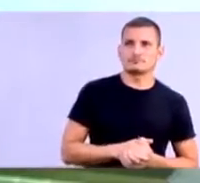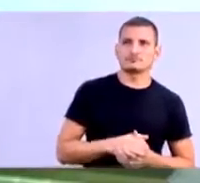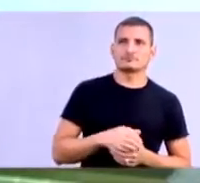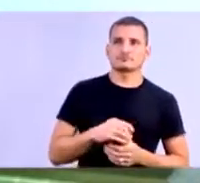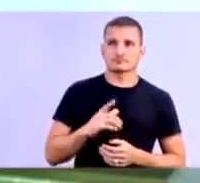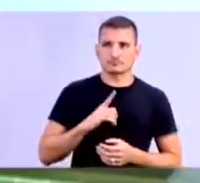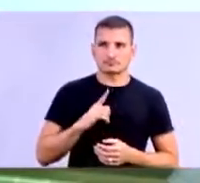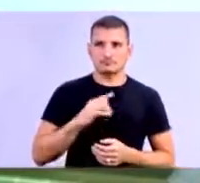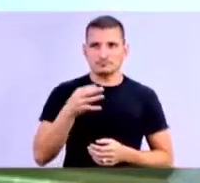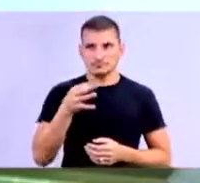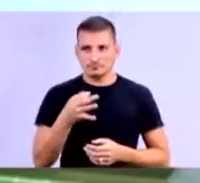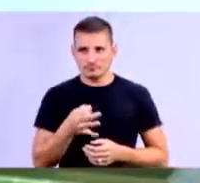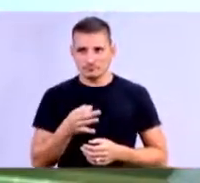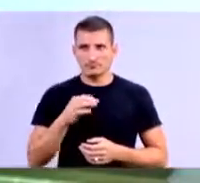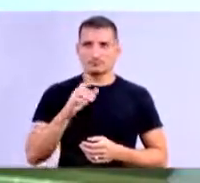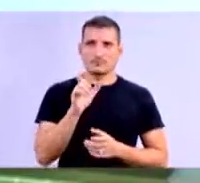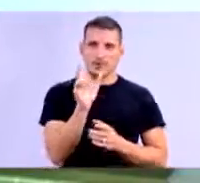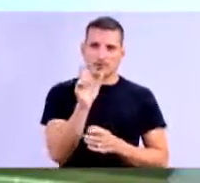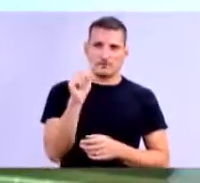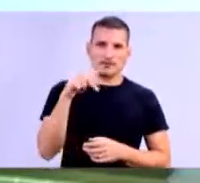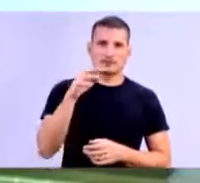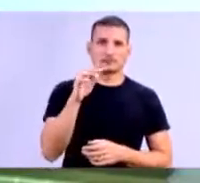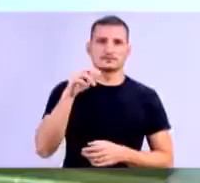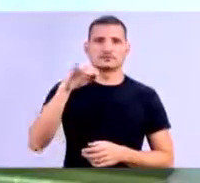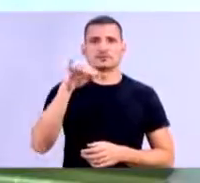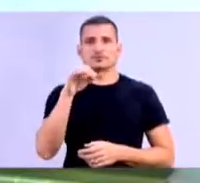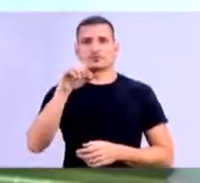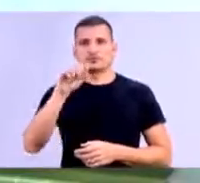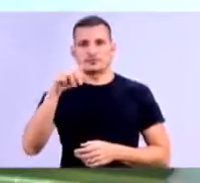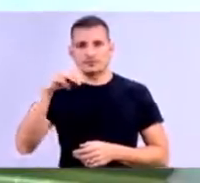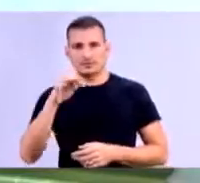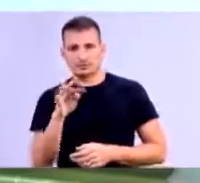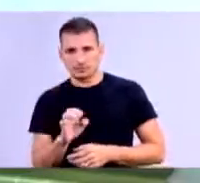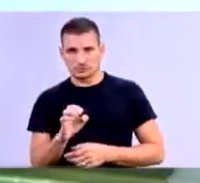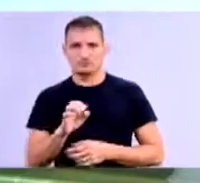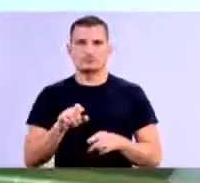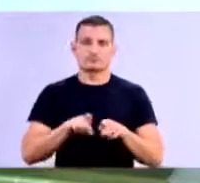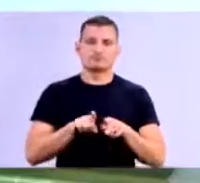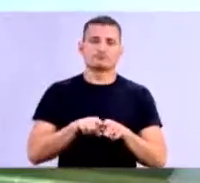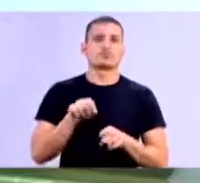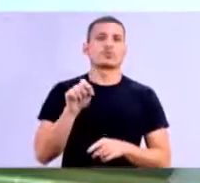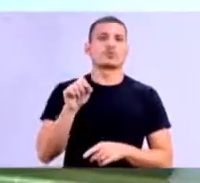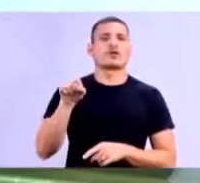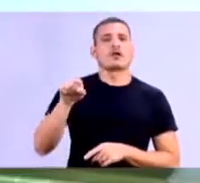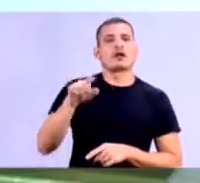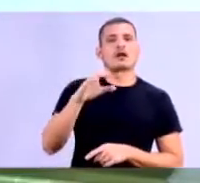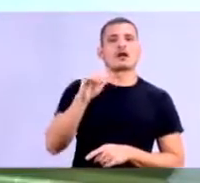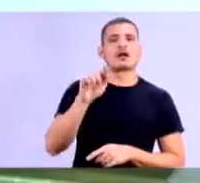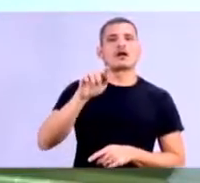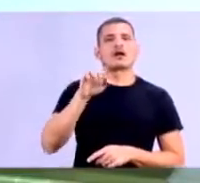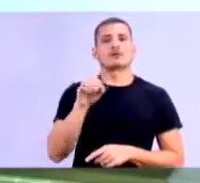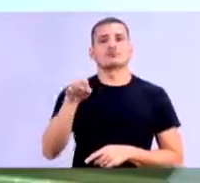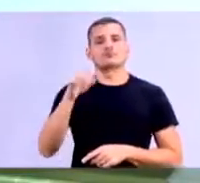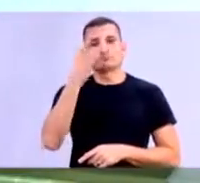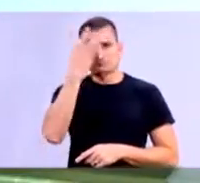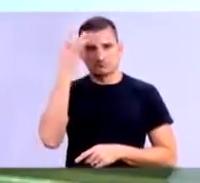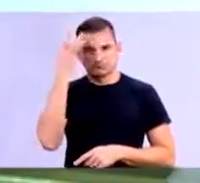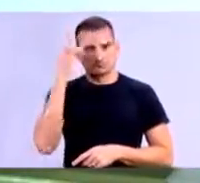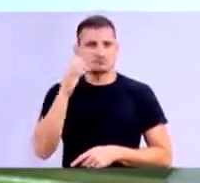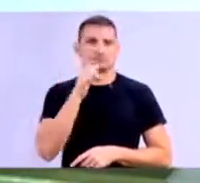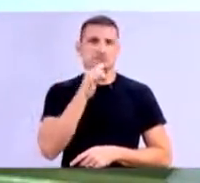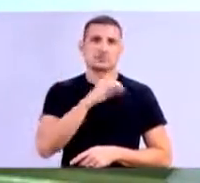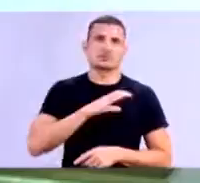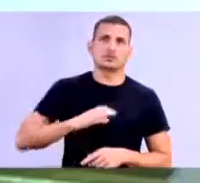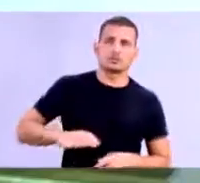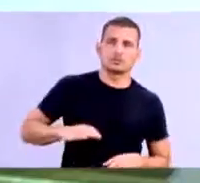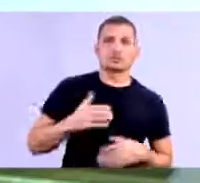adequado, atenciosamente, o nome de quem enviou e o cargo que essa pessoa ocupa. Tá certo? E se foi uma